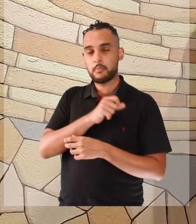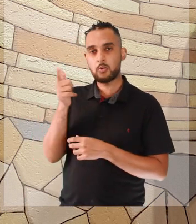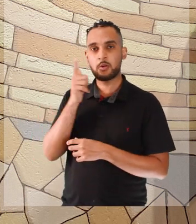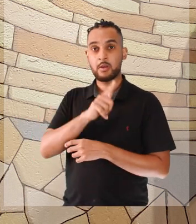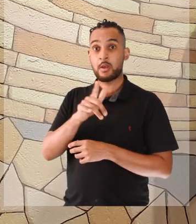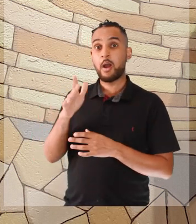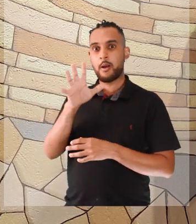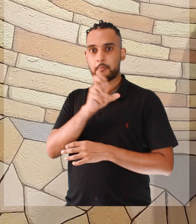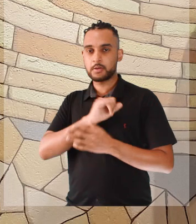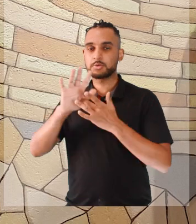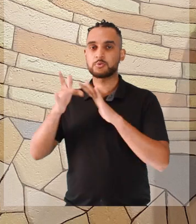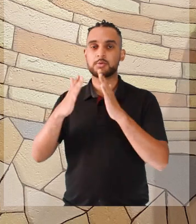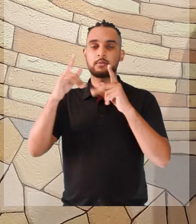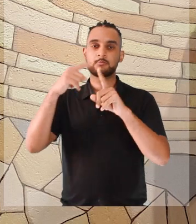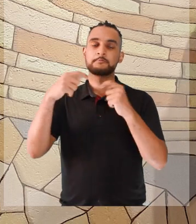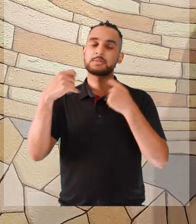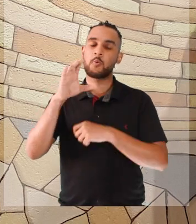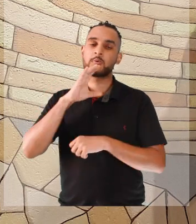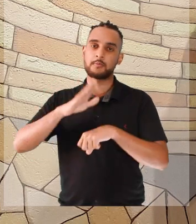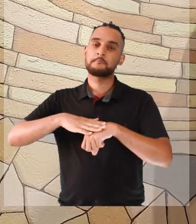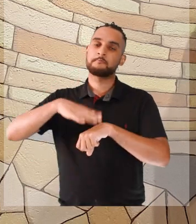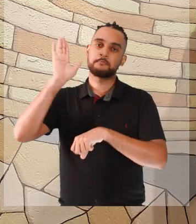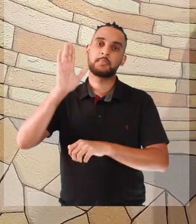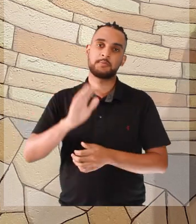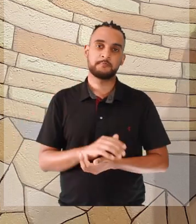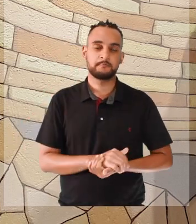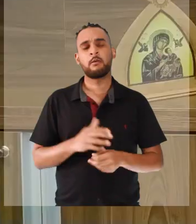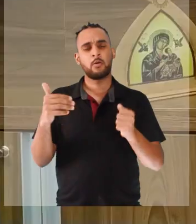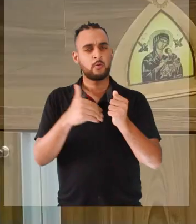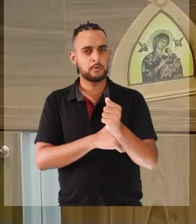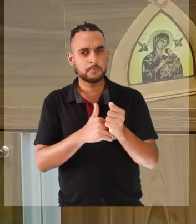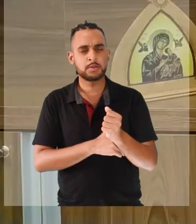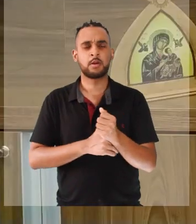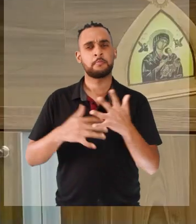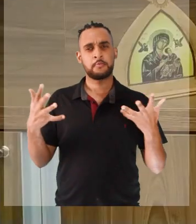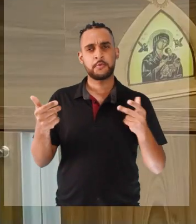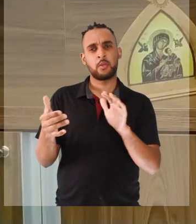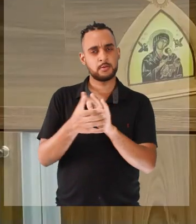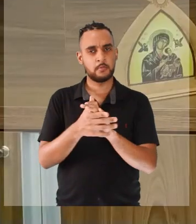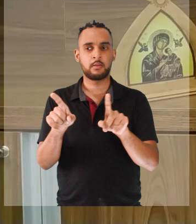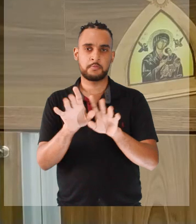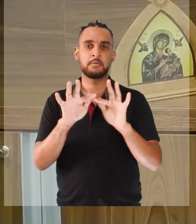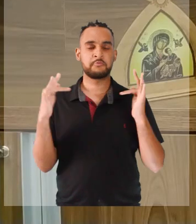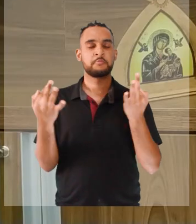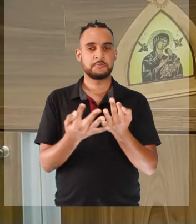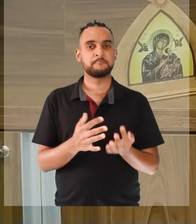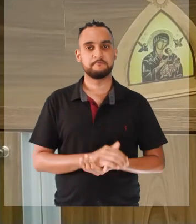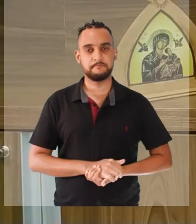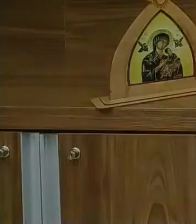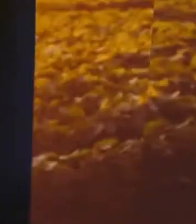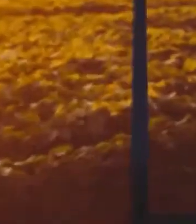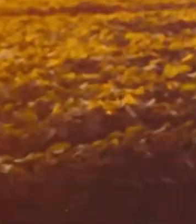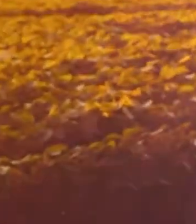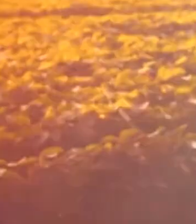amar a Cristo e a sua Igreja, precisamos conhecer cada vez mais. É grande o mistério do matrimônio e da